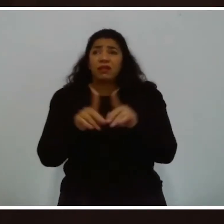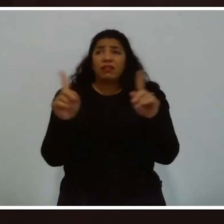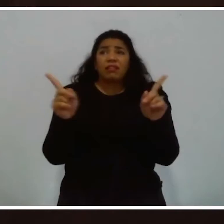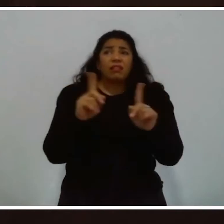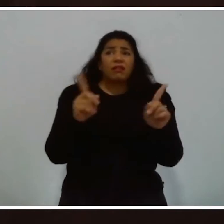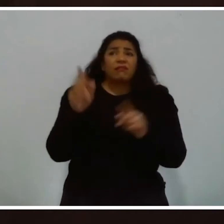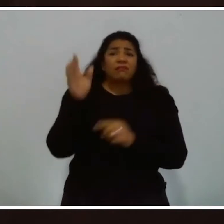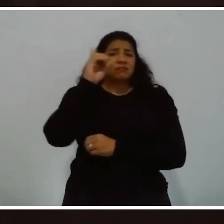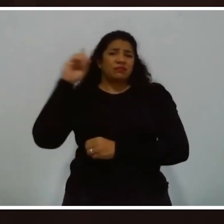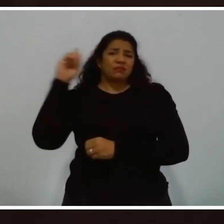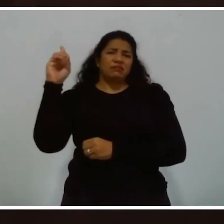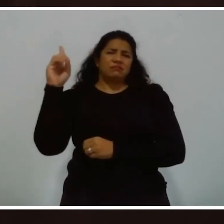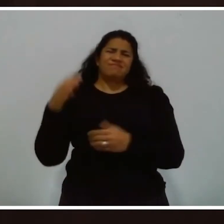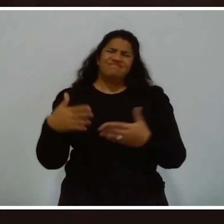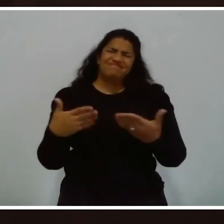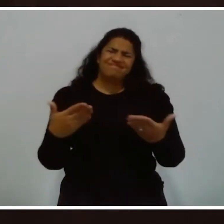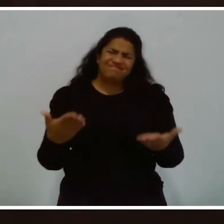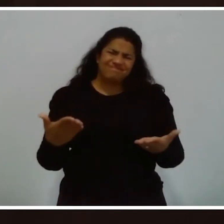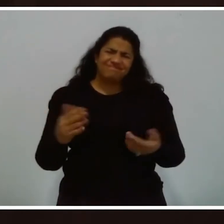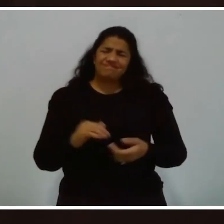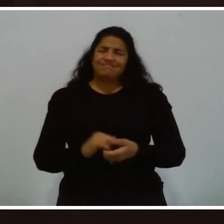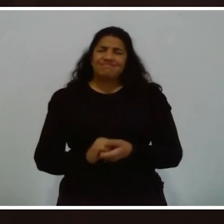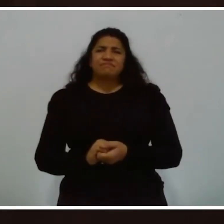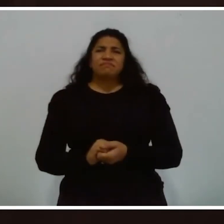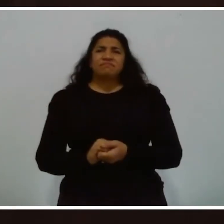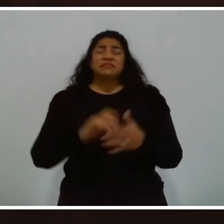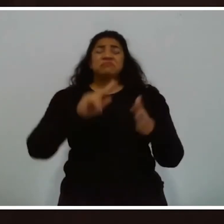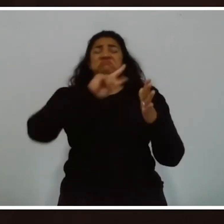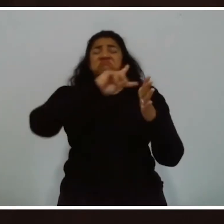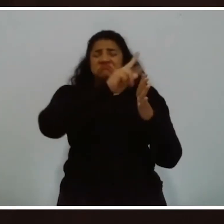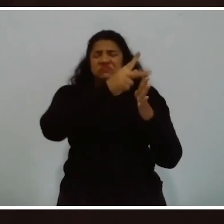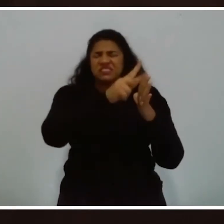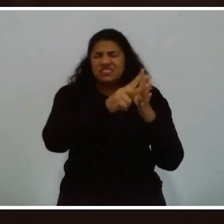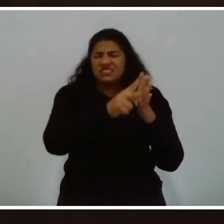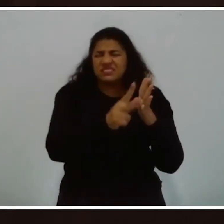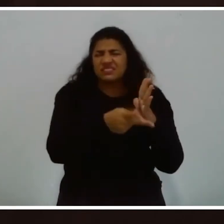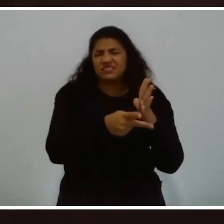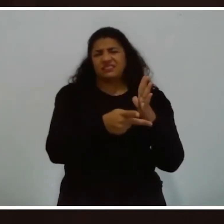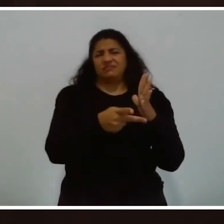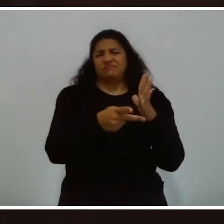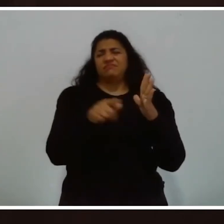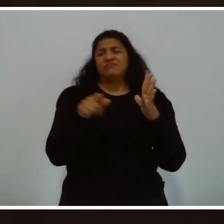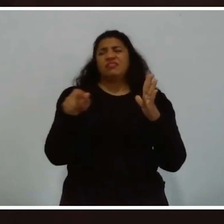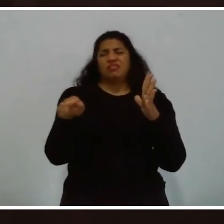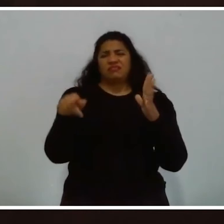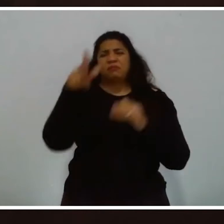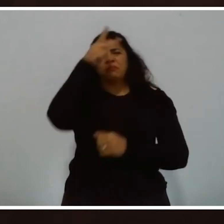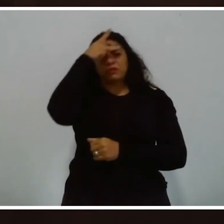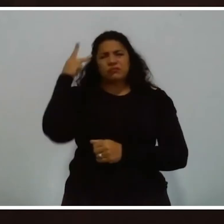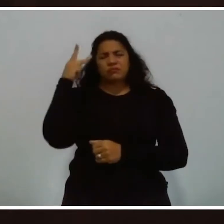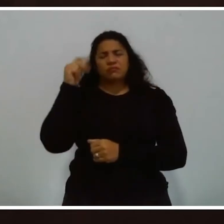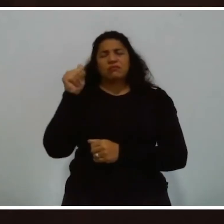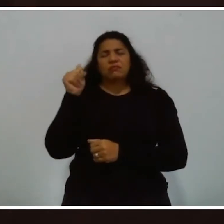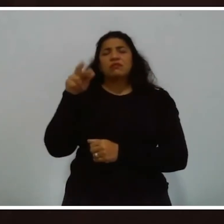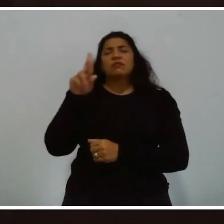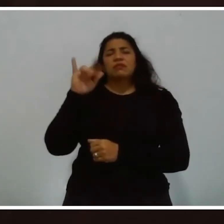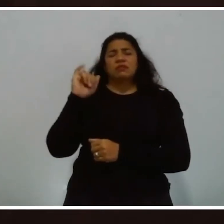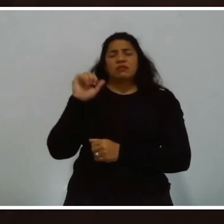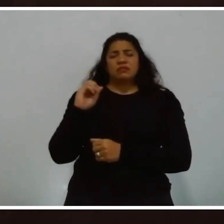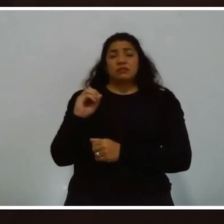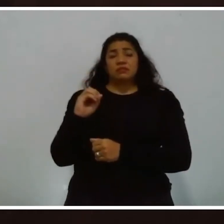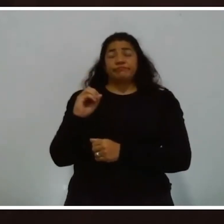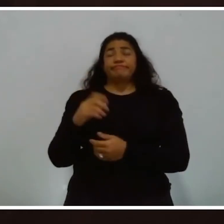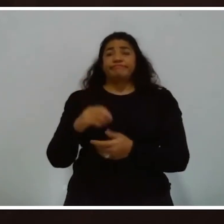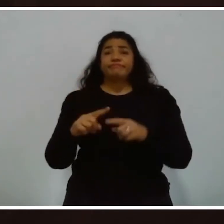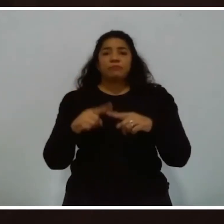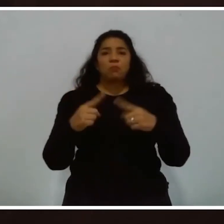é a heresia de Ário. Daí para frente, essa escola proliferou, essa